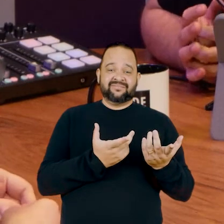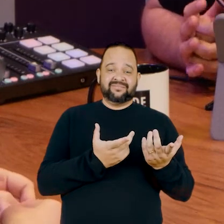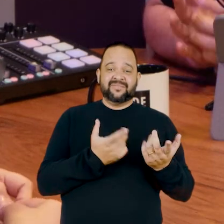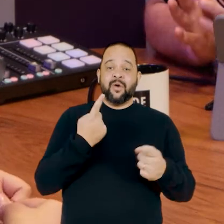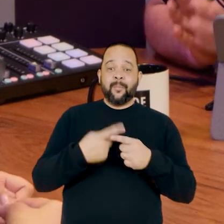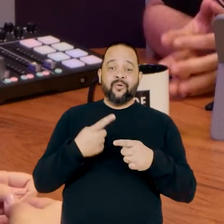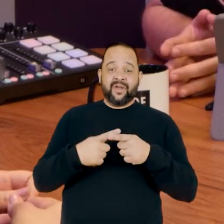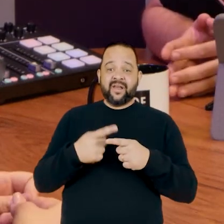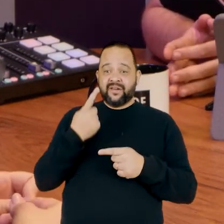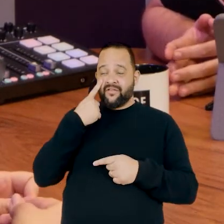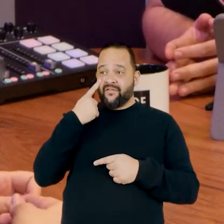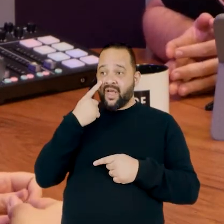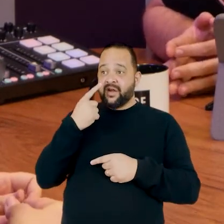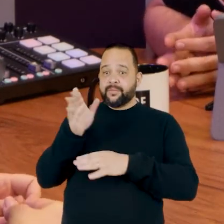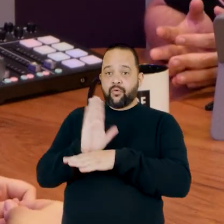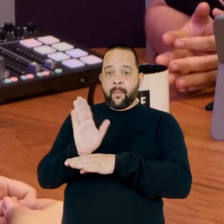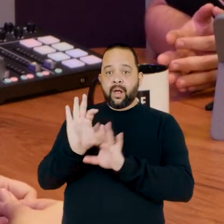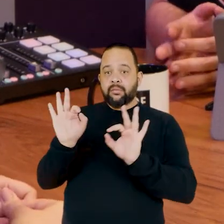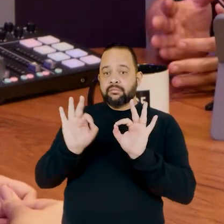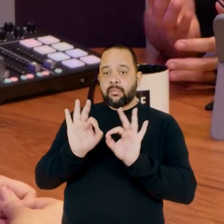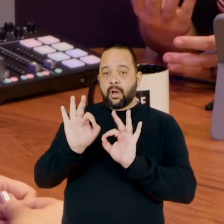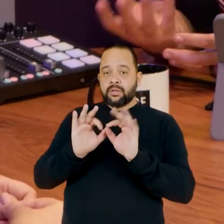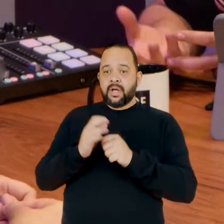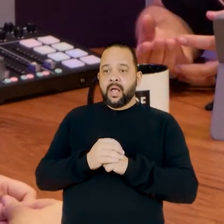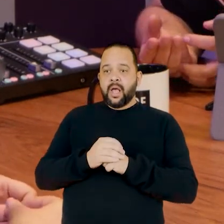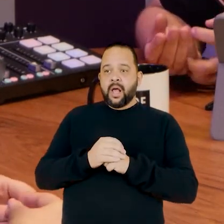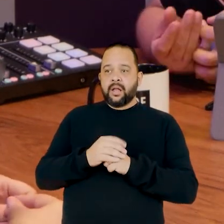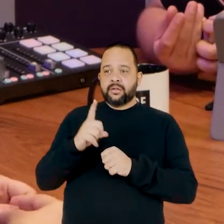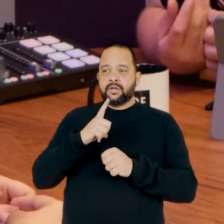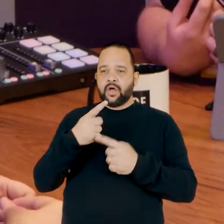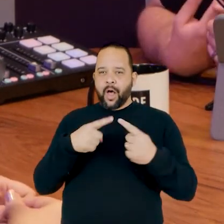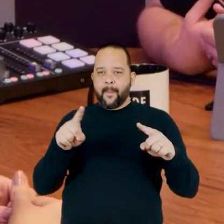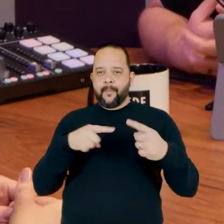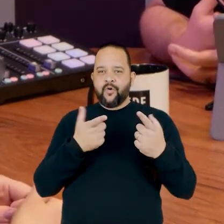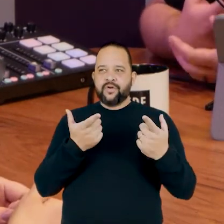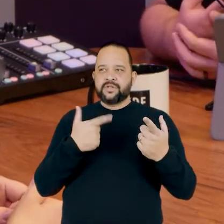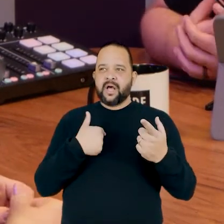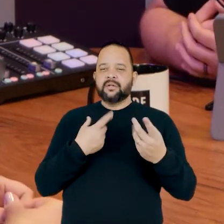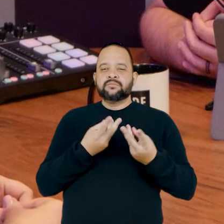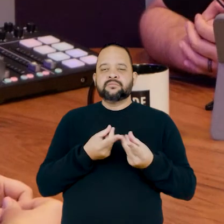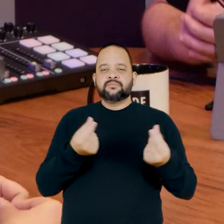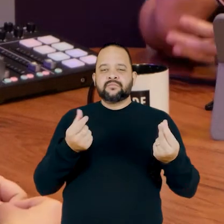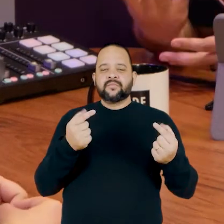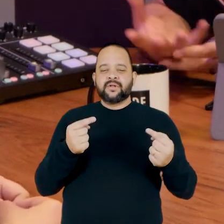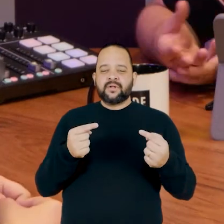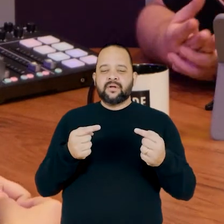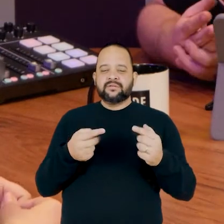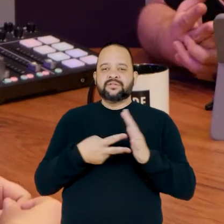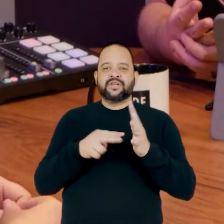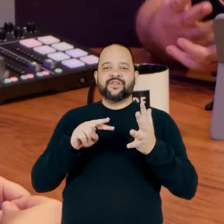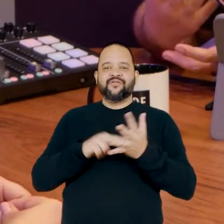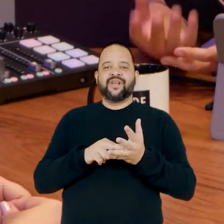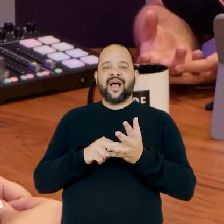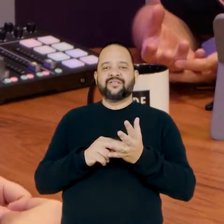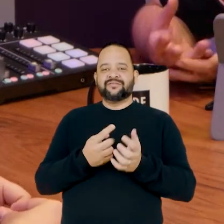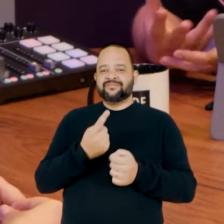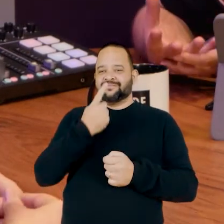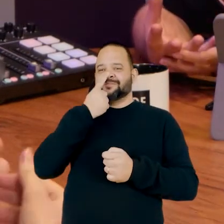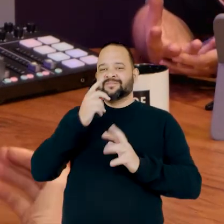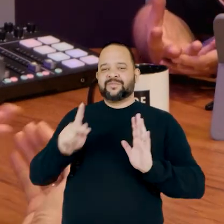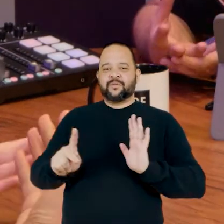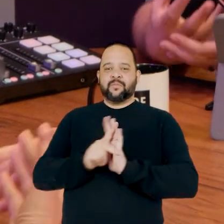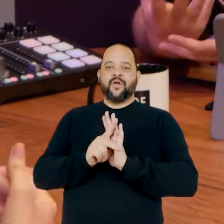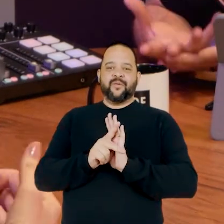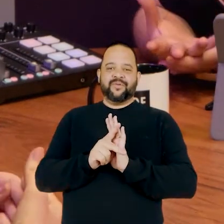dar emoção. Você pode pegar uma mesma cena, colocar uma trilha romântica, ele vai ter um significado. Colocar uma trilha de brega vai ter outro significado, uma trilha triste,